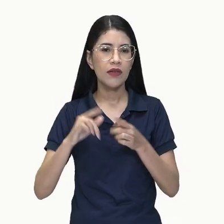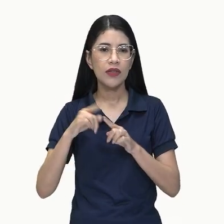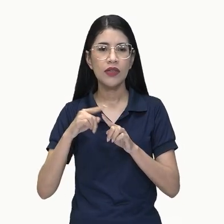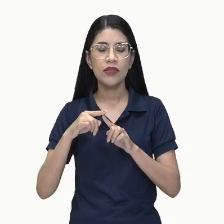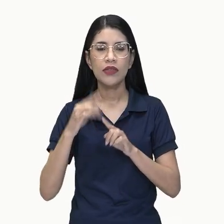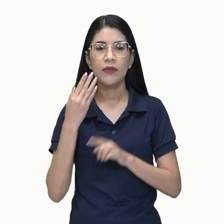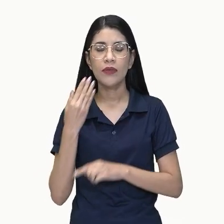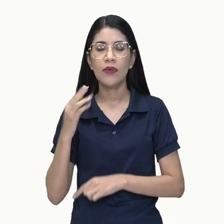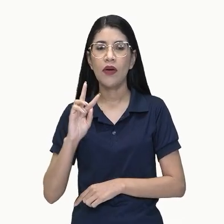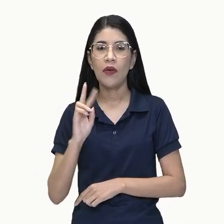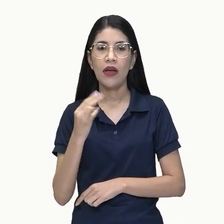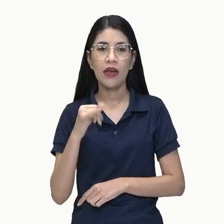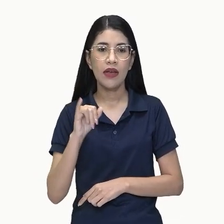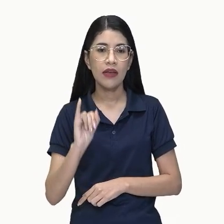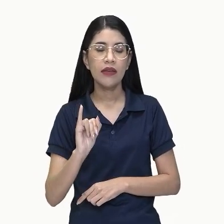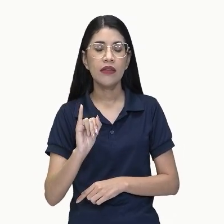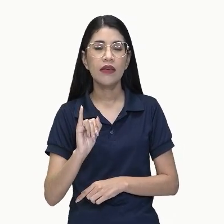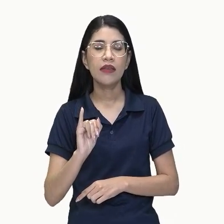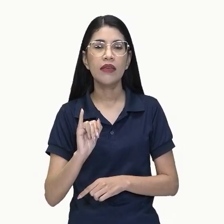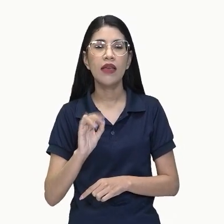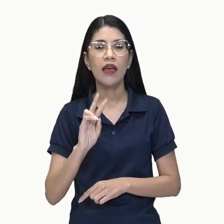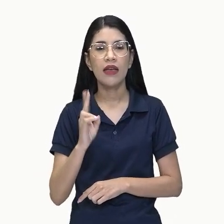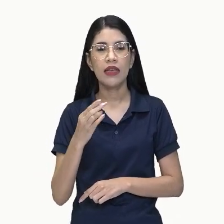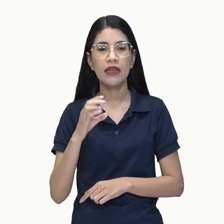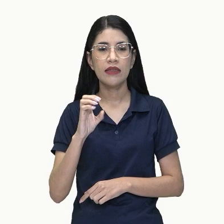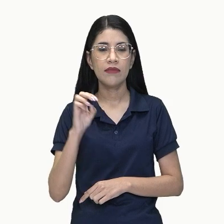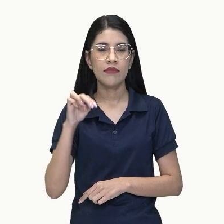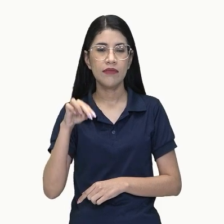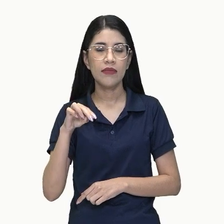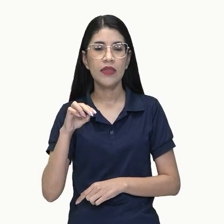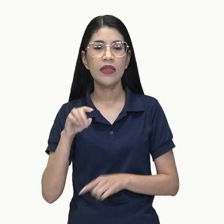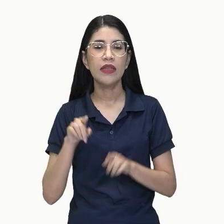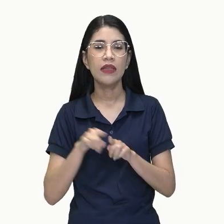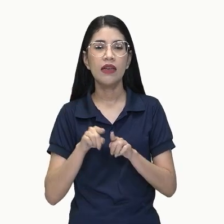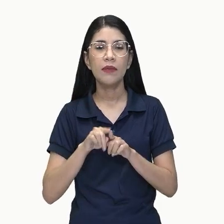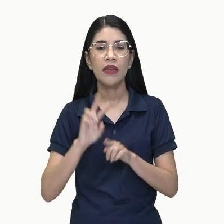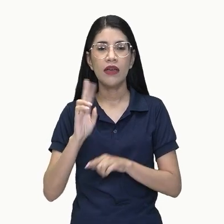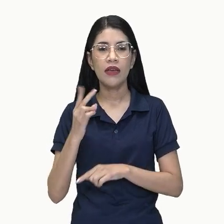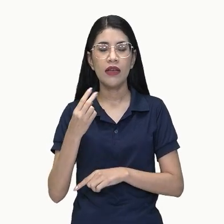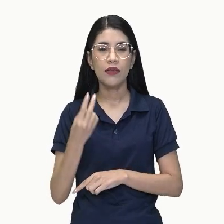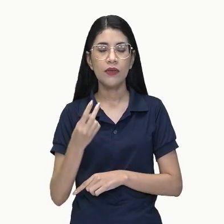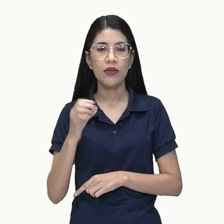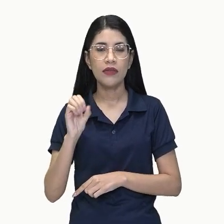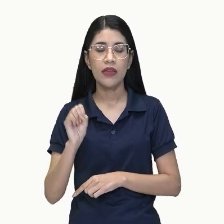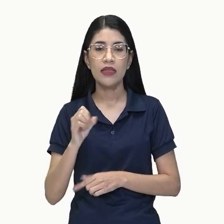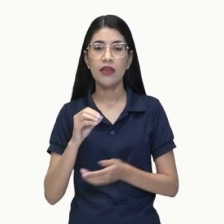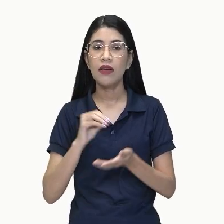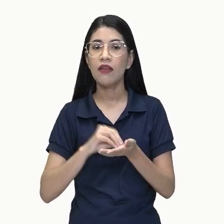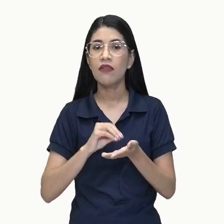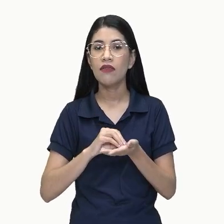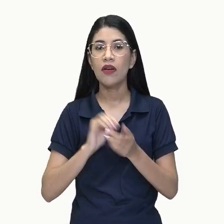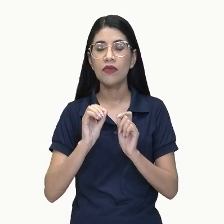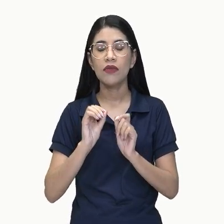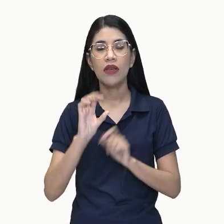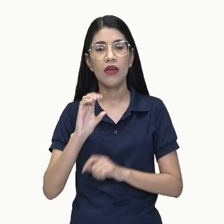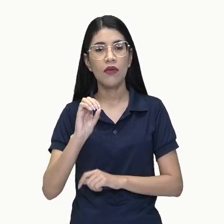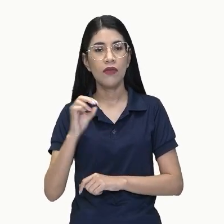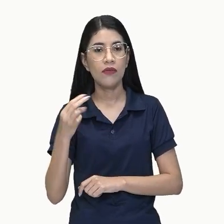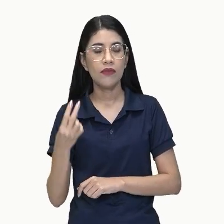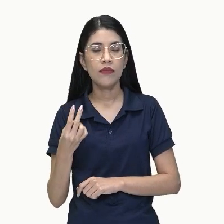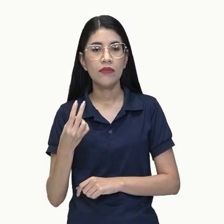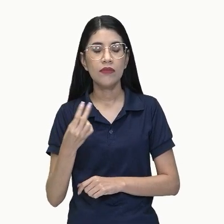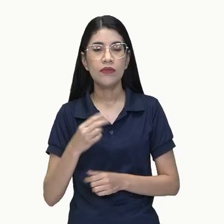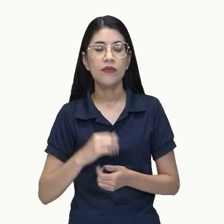observem essas estruturas e o que a gente percebe? A ausência de oxigênio